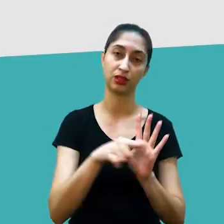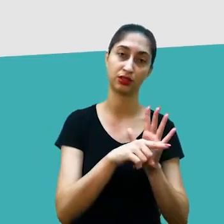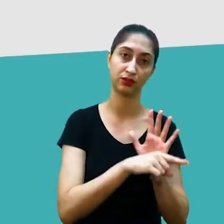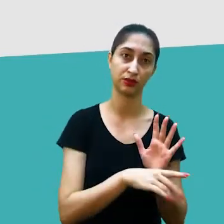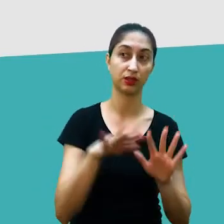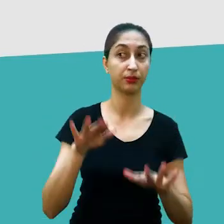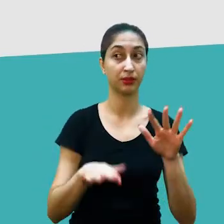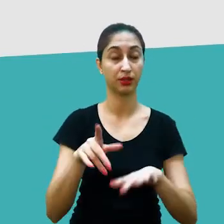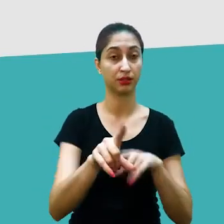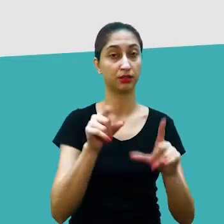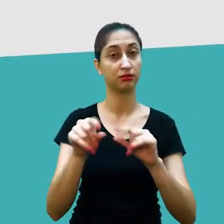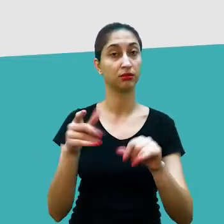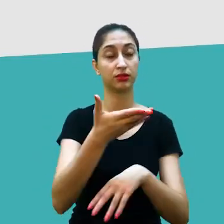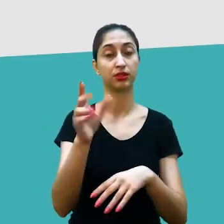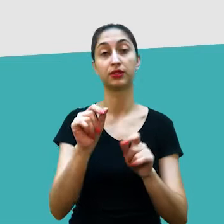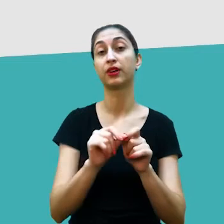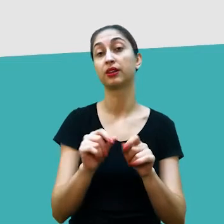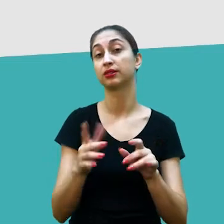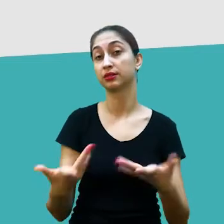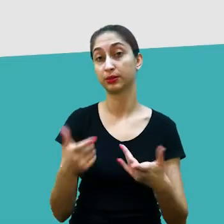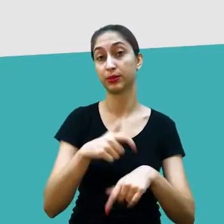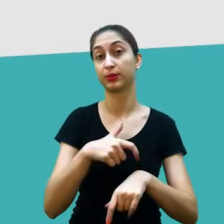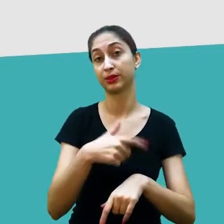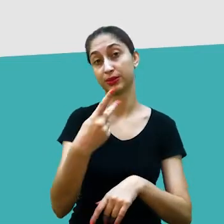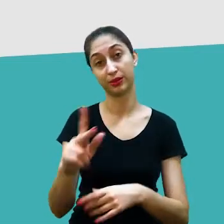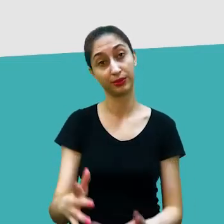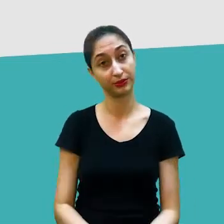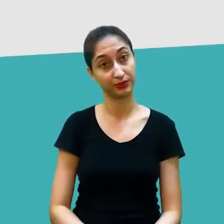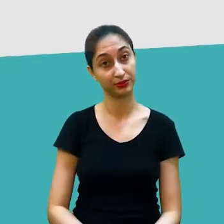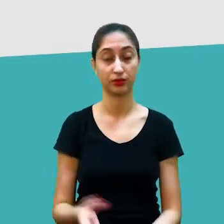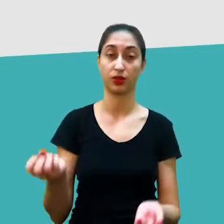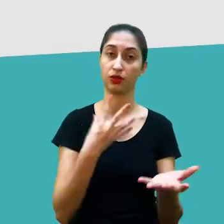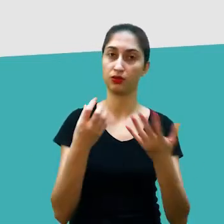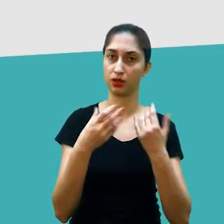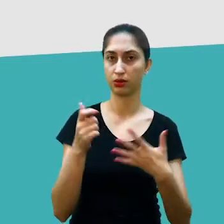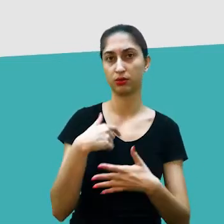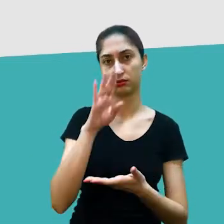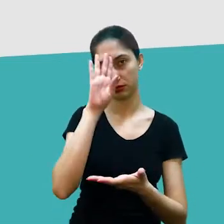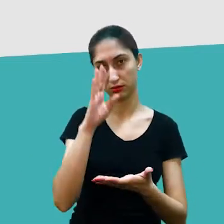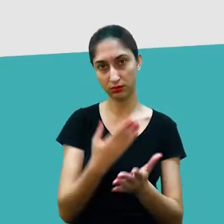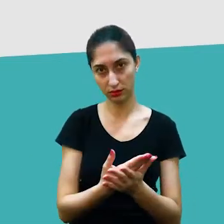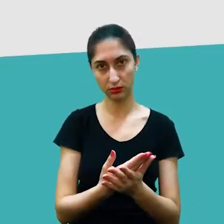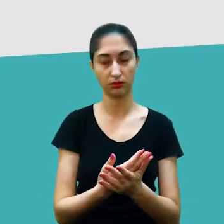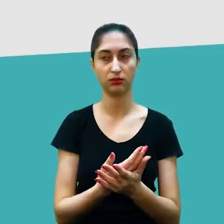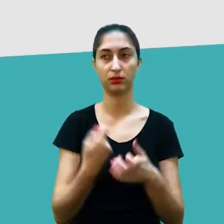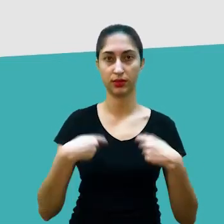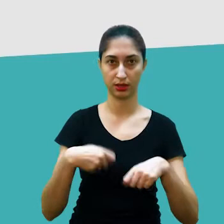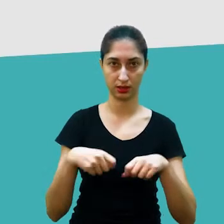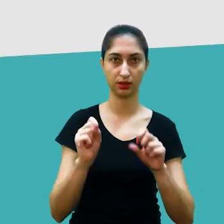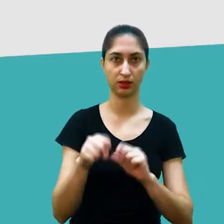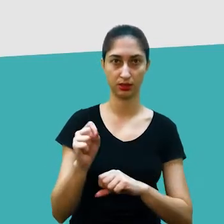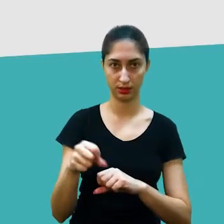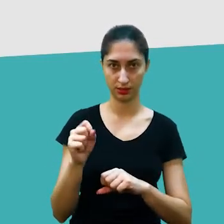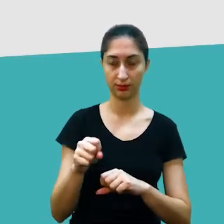Depende da escolha que você fizer naquele momento, né? Então, inovação, eu acho que ela é necessária, ela